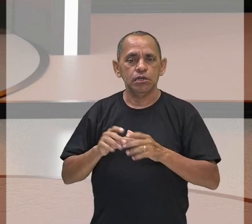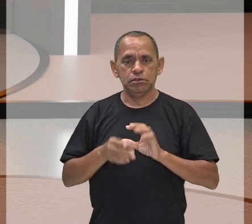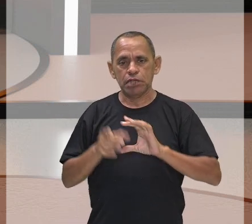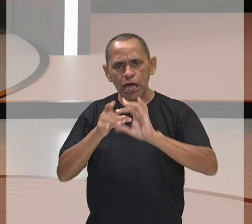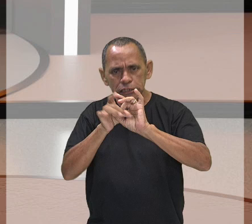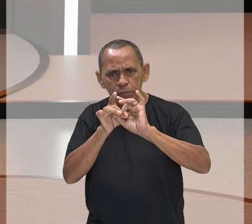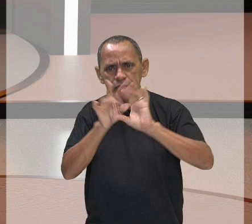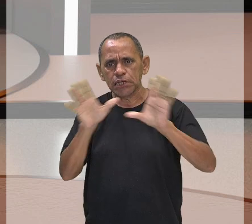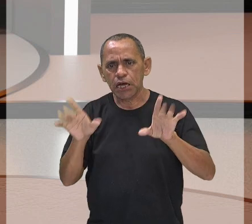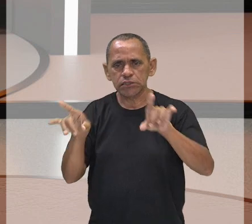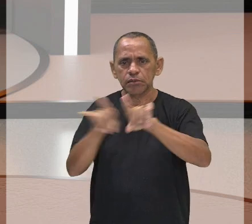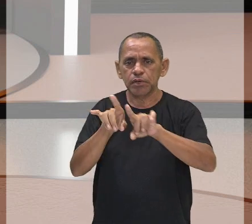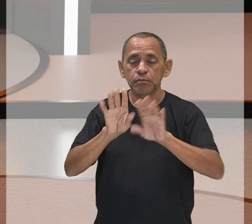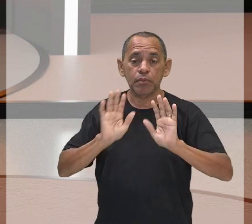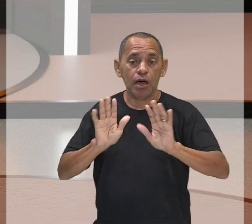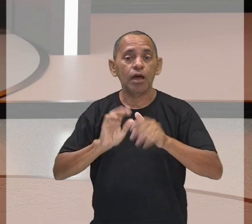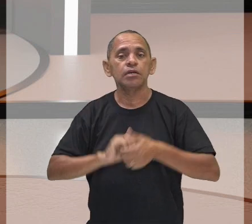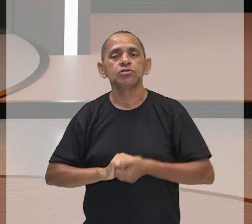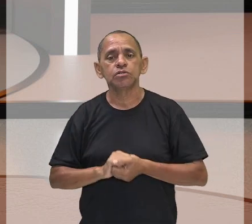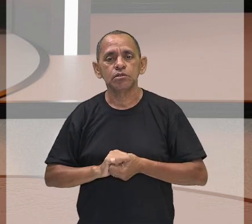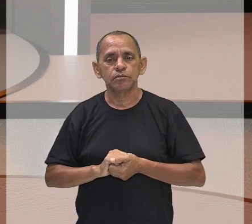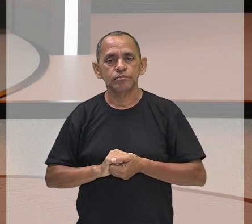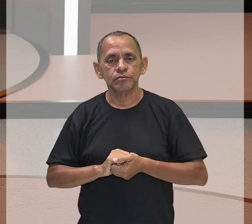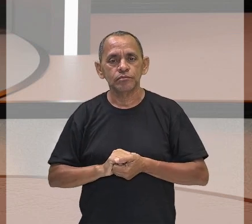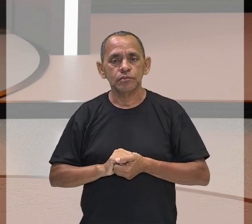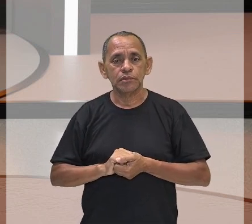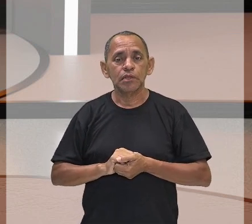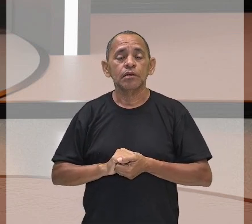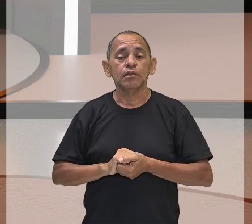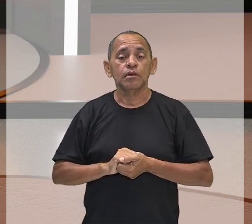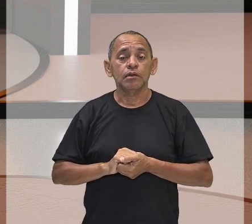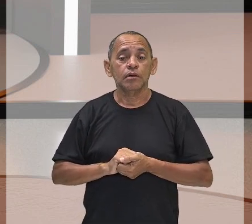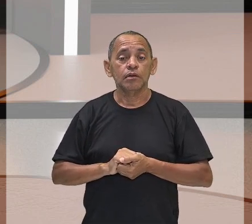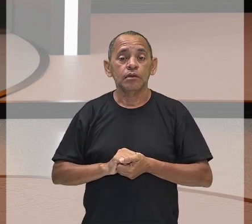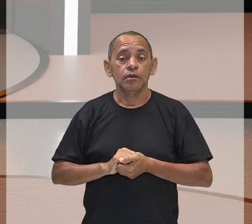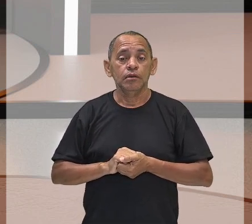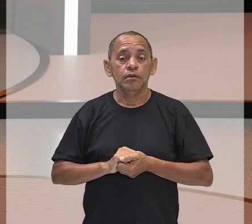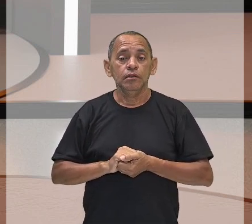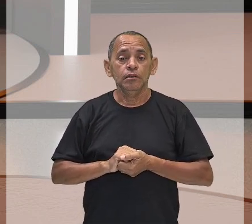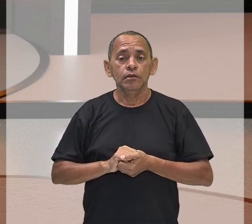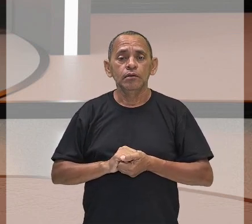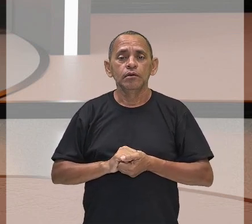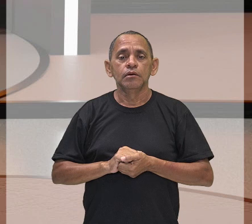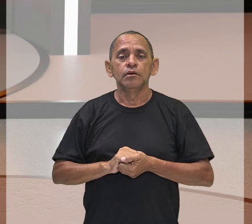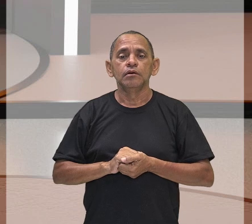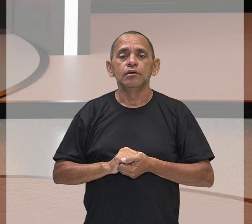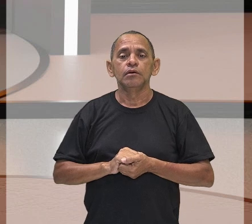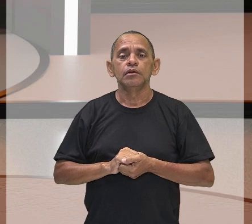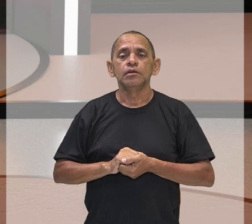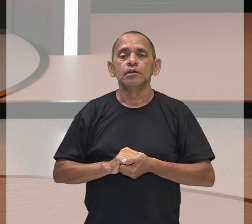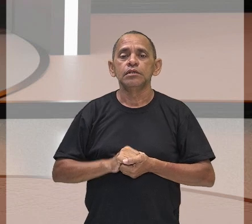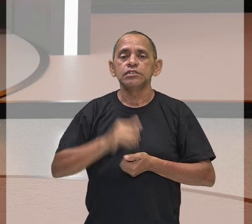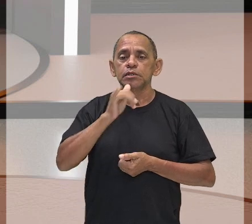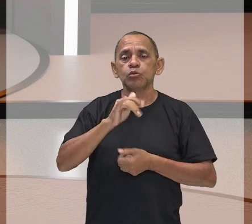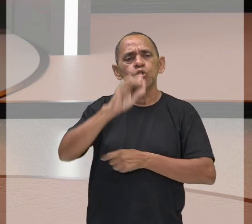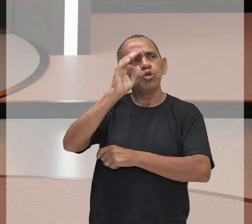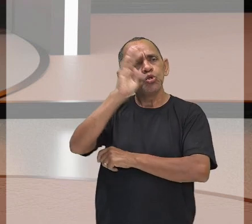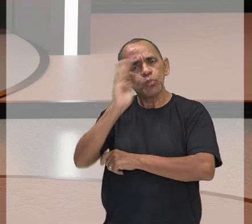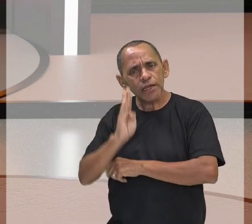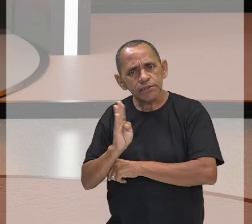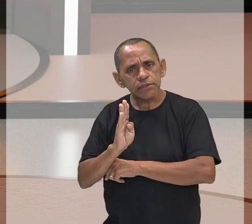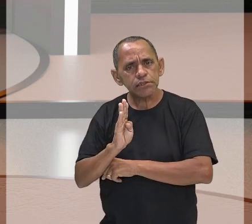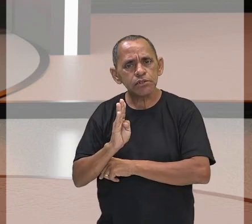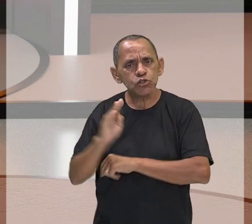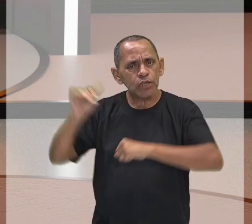umas lutas entre portugueses e brasileiros de fato, tá, gente? Mas, digamos que no Brasil, ou melhor, digamos que